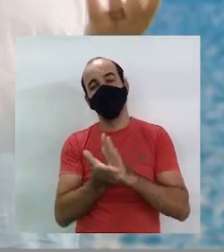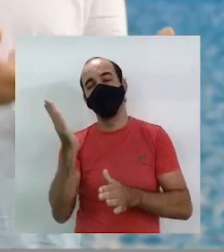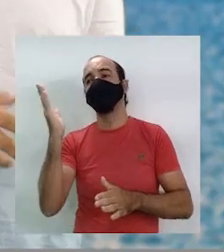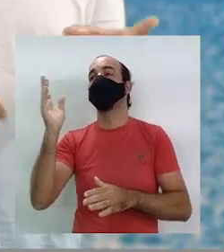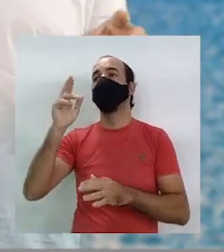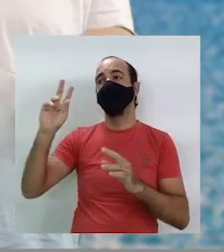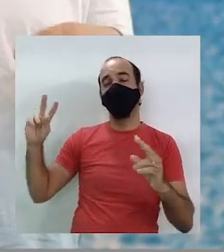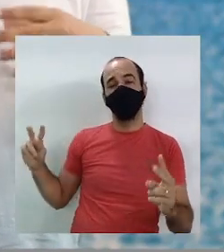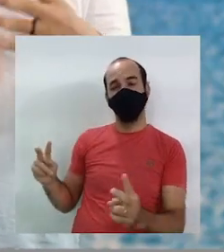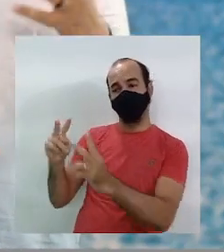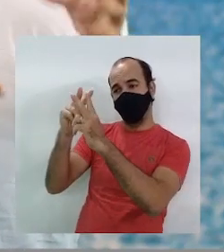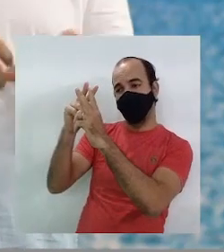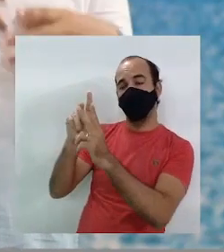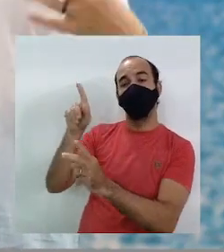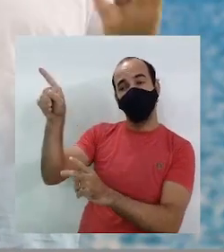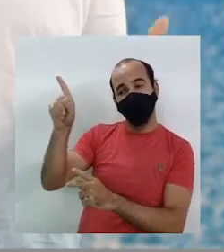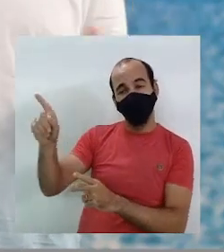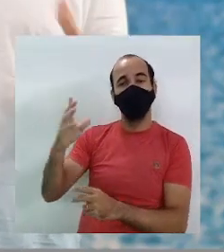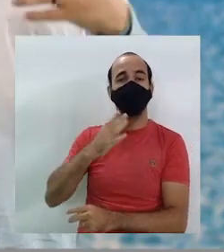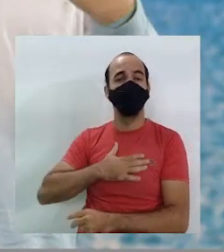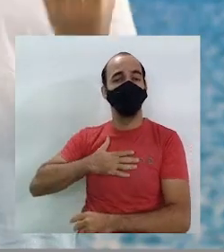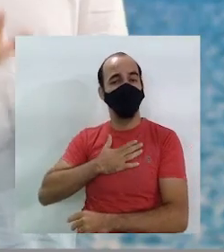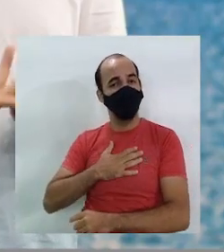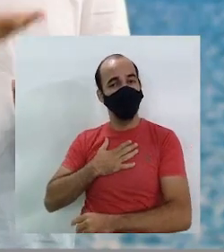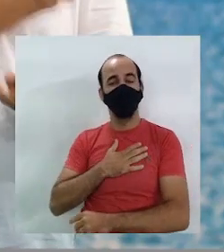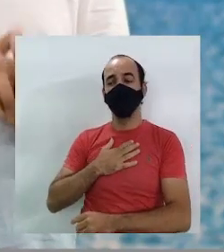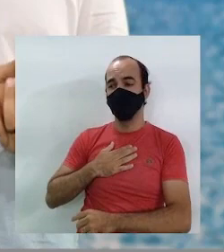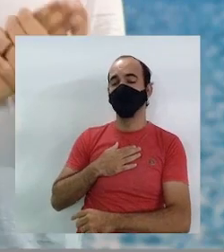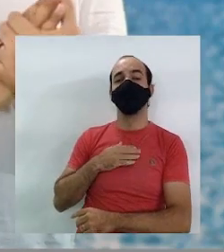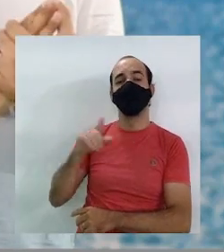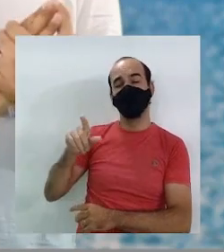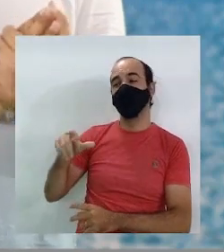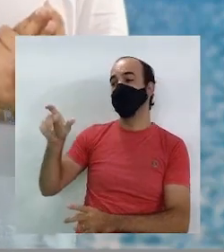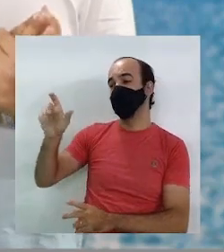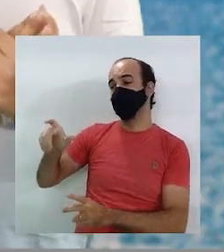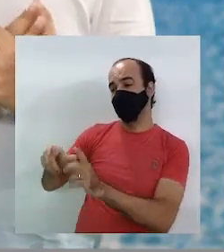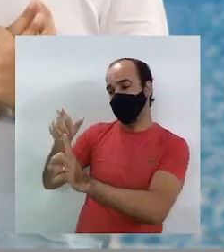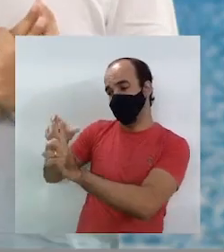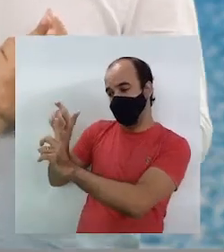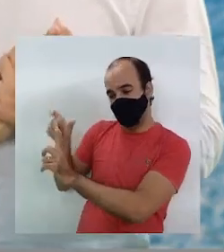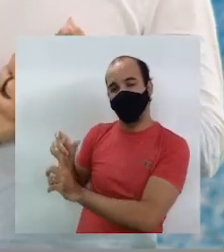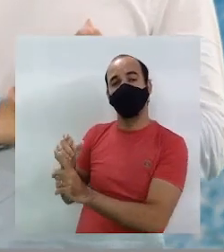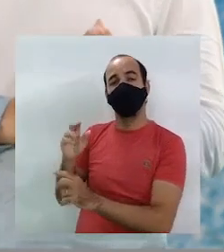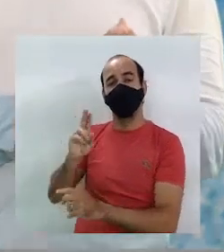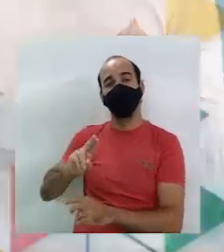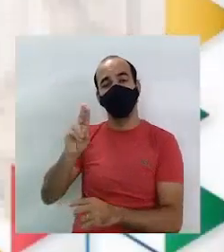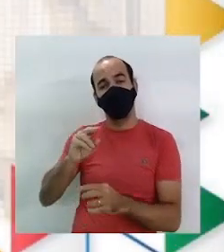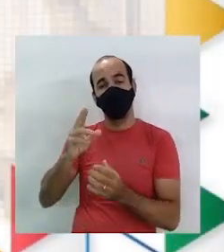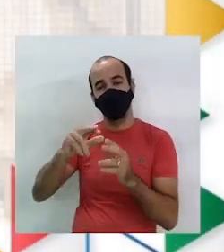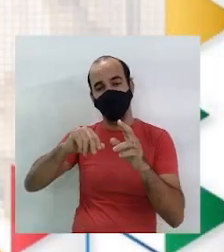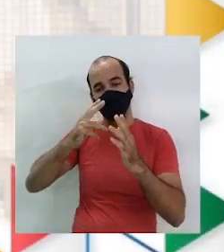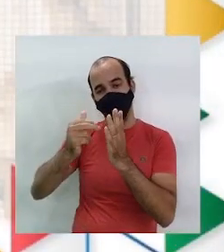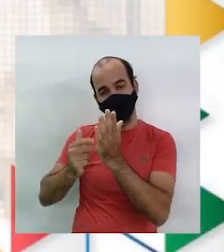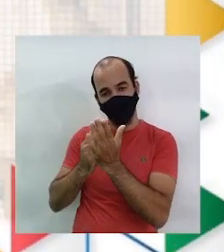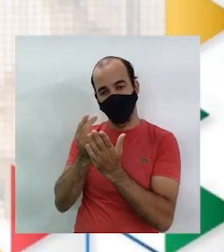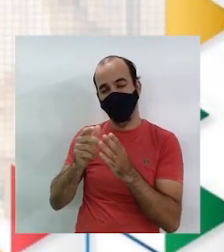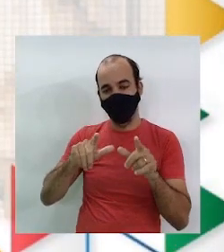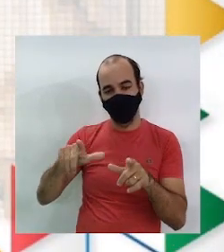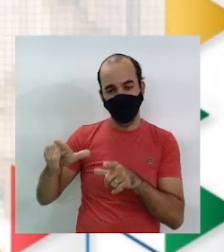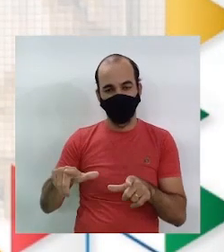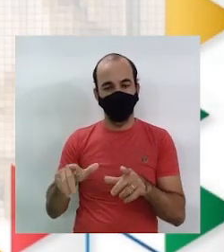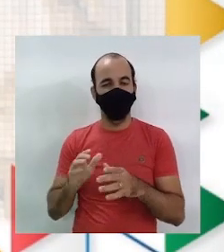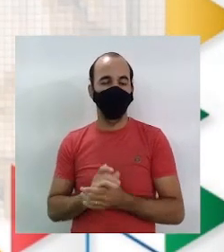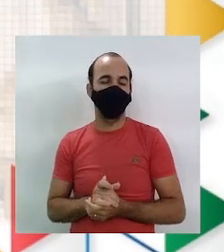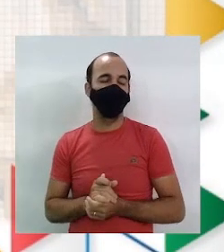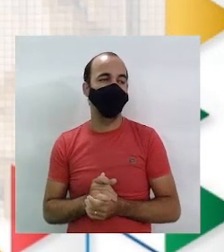que lá fora Pablo Picasso e outros artistas também tinham esse apego à cerâmica. Na tela, mais uma vez, certo? Na